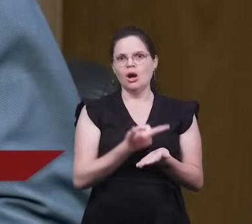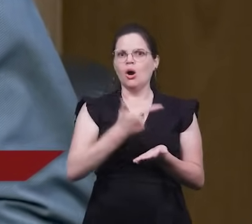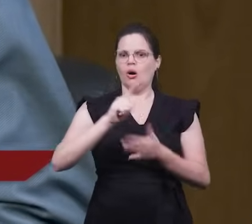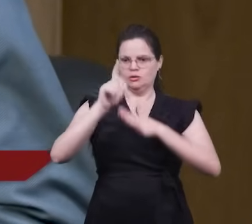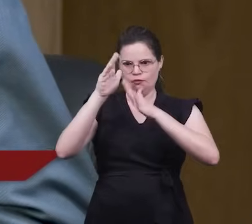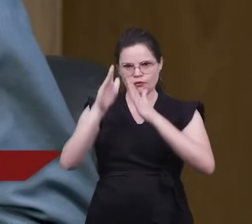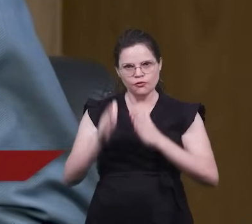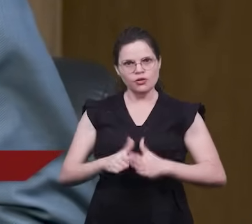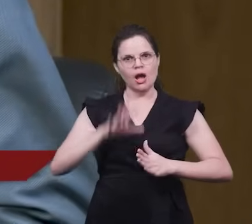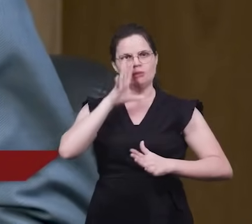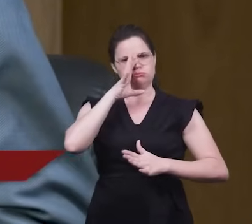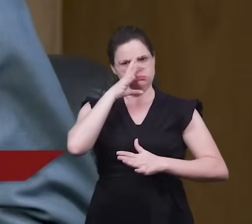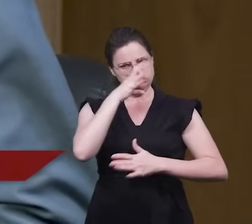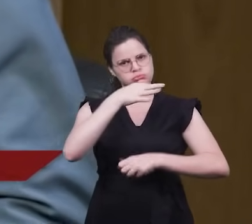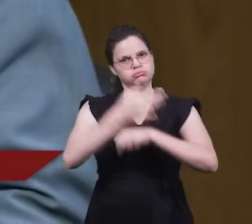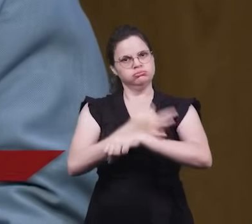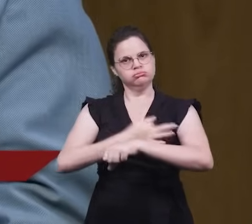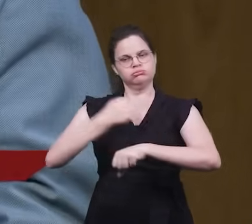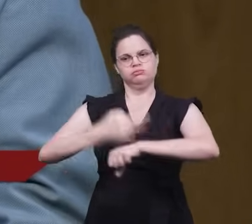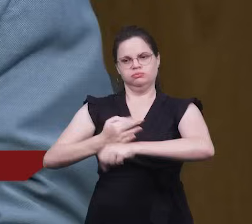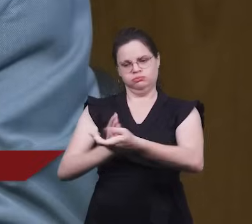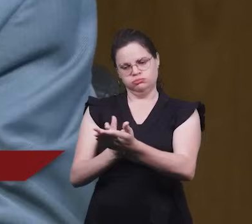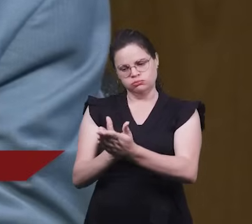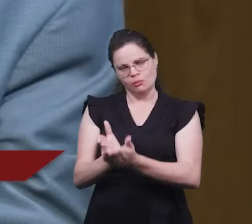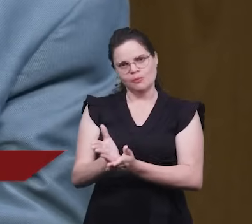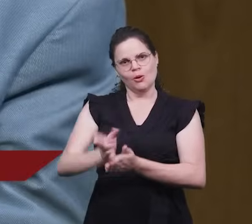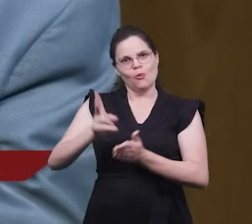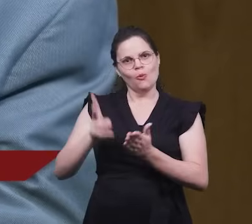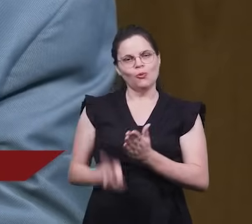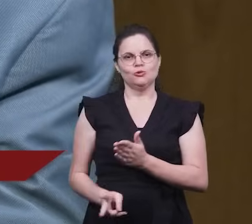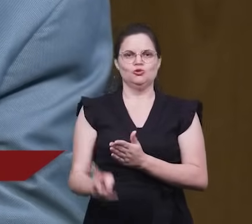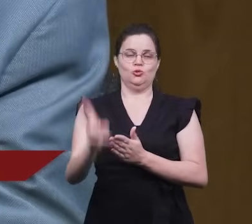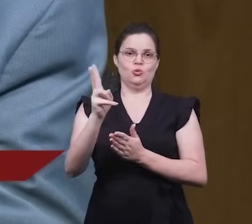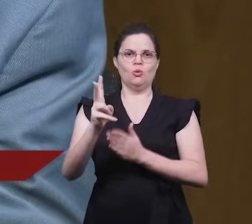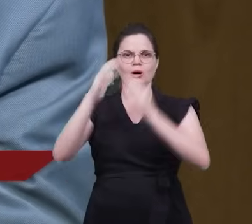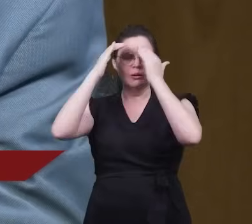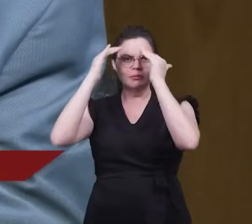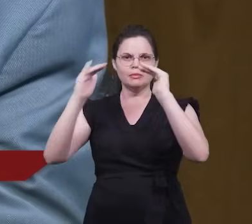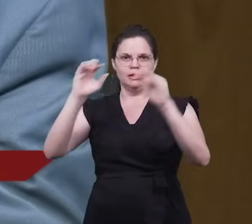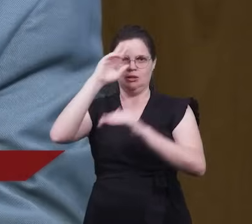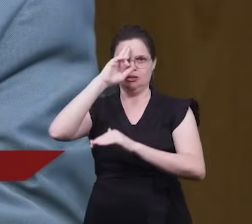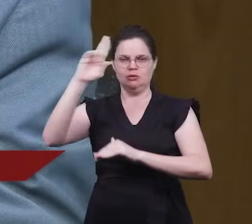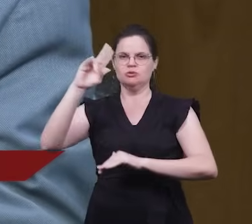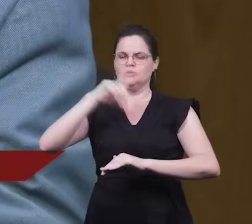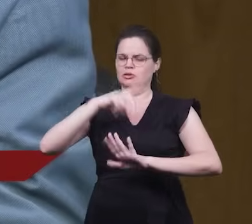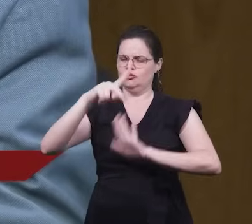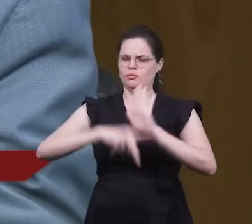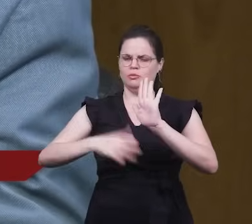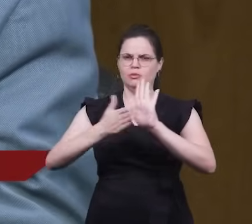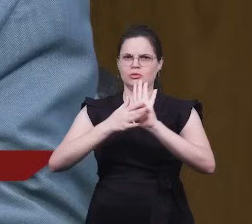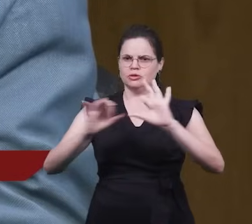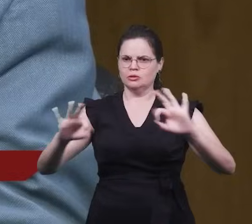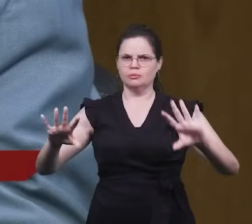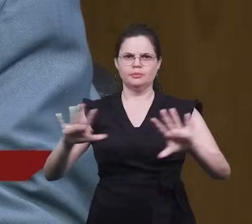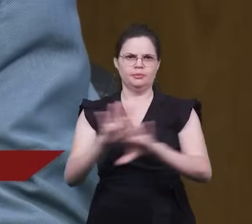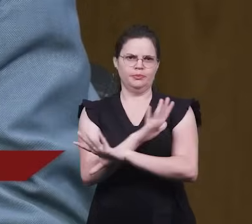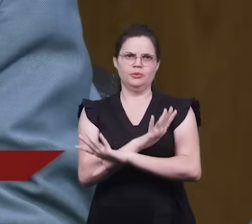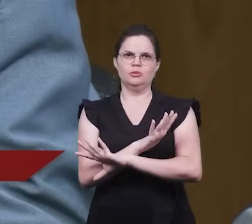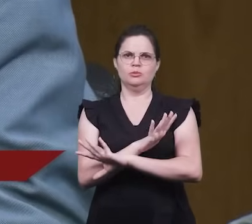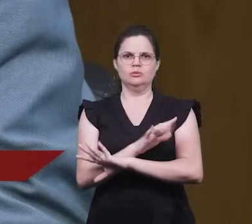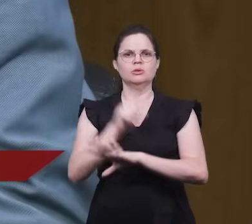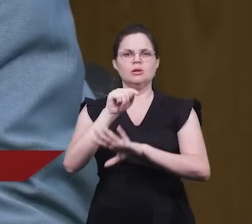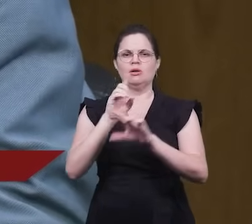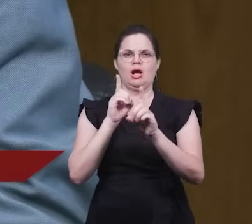outros lutaram para manter aquilo que foi determinado, que é